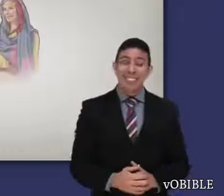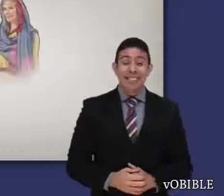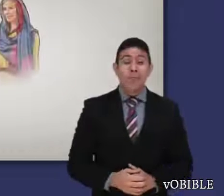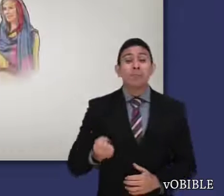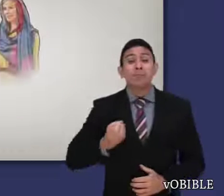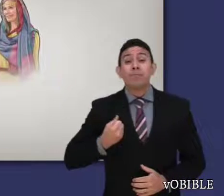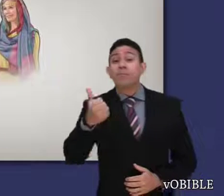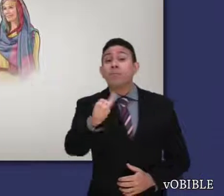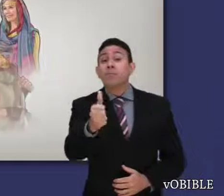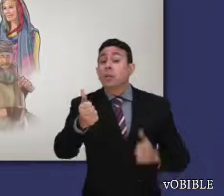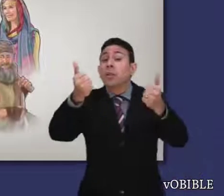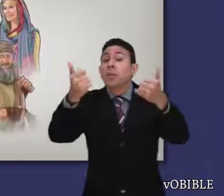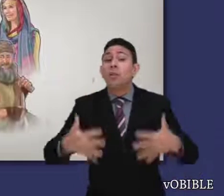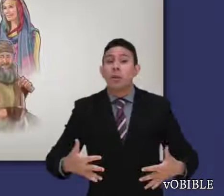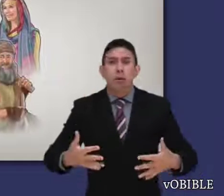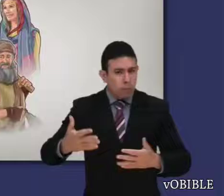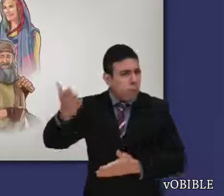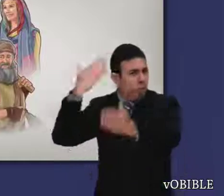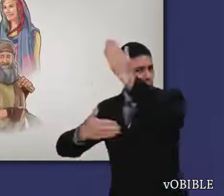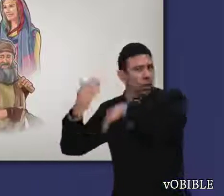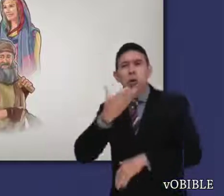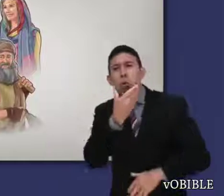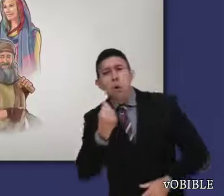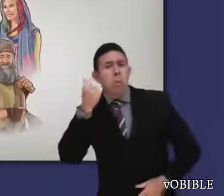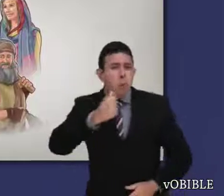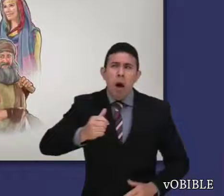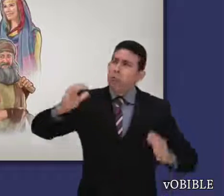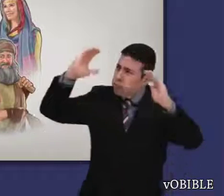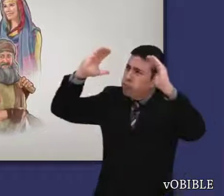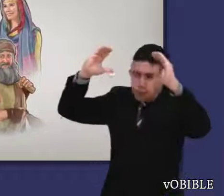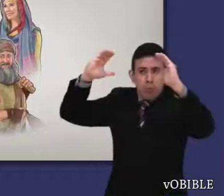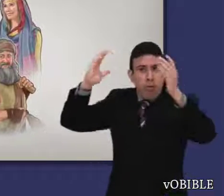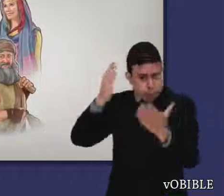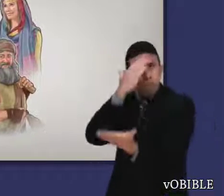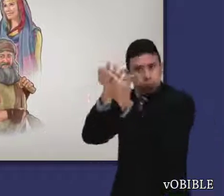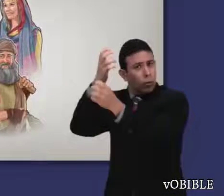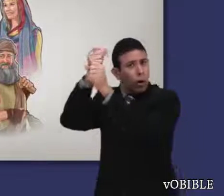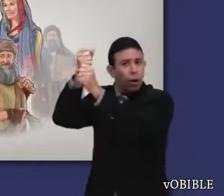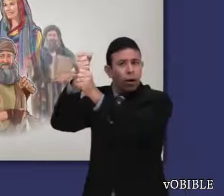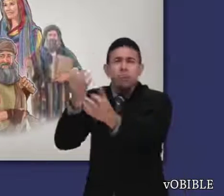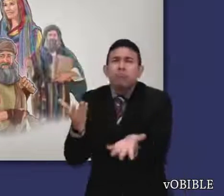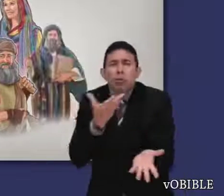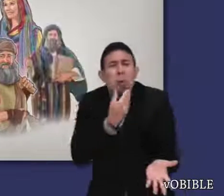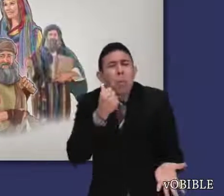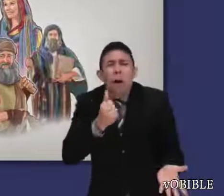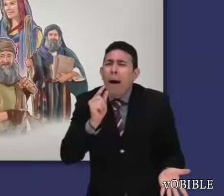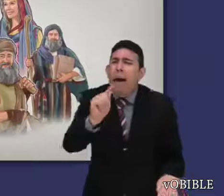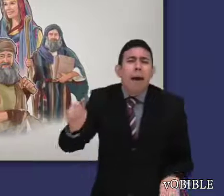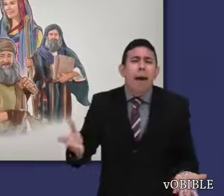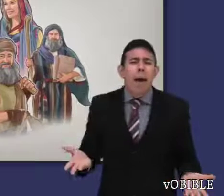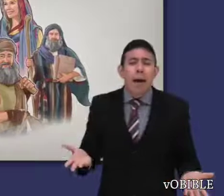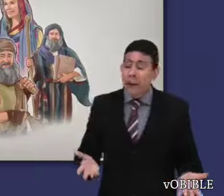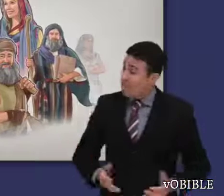O capítulo 11 fala sobre a fé, dando muitos exemplos de homens e mulheres fiéis do passado, que pela fé foram feitos